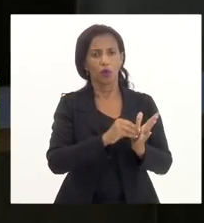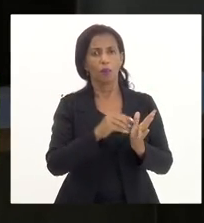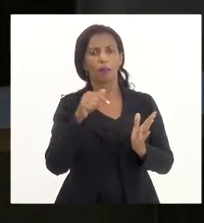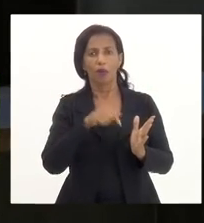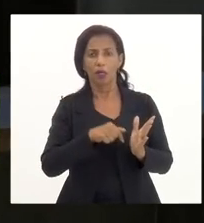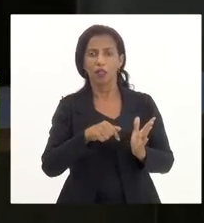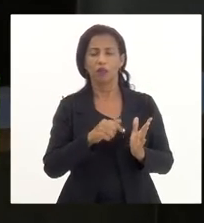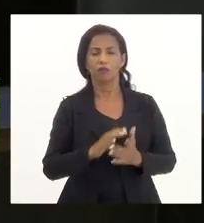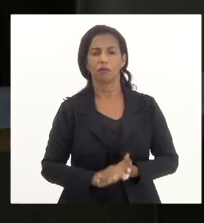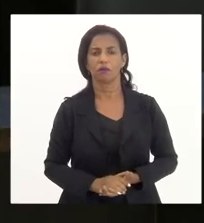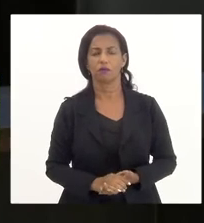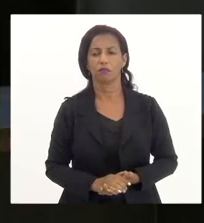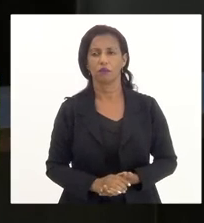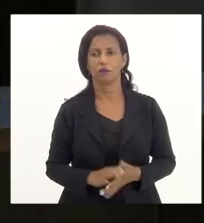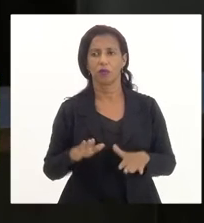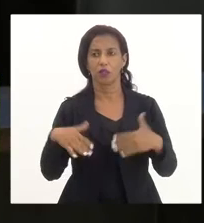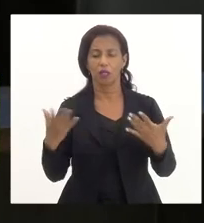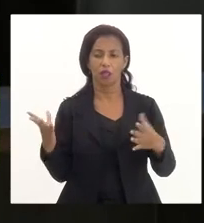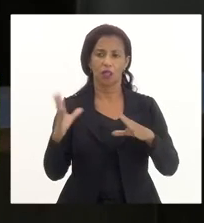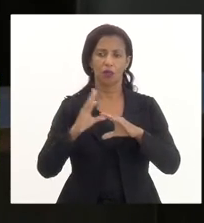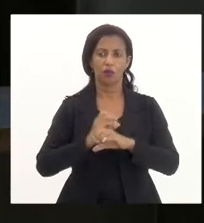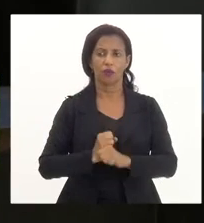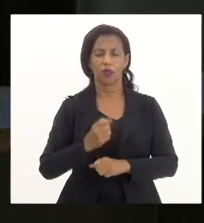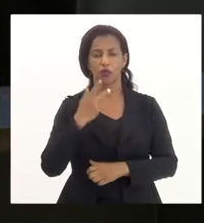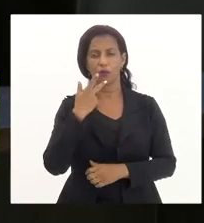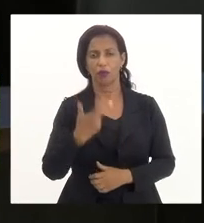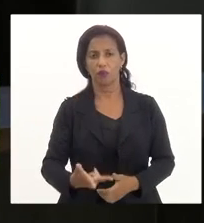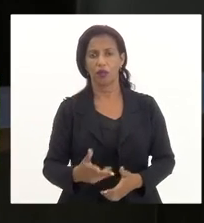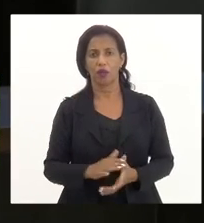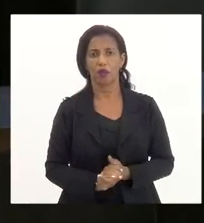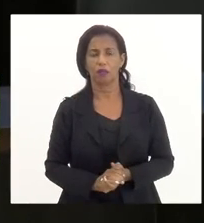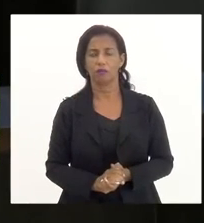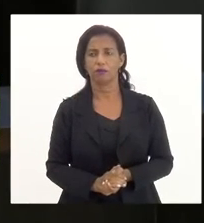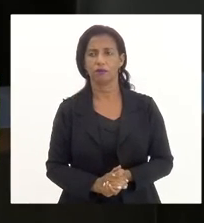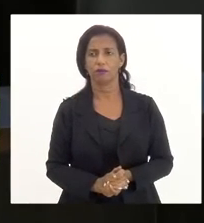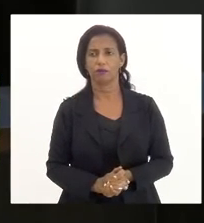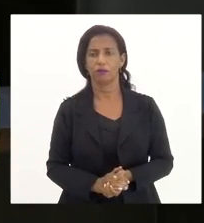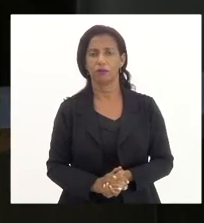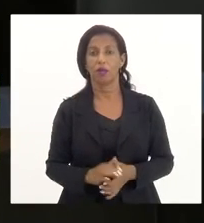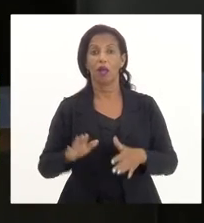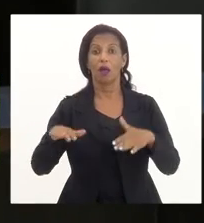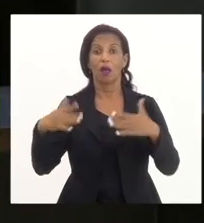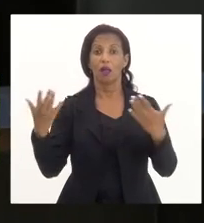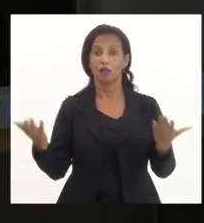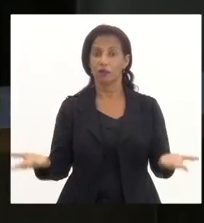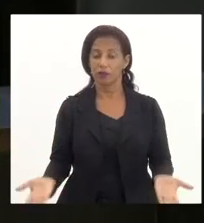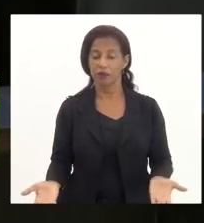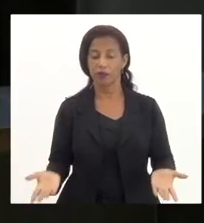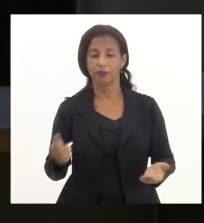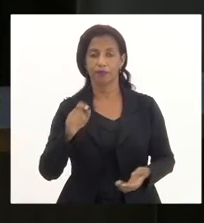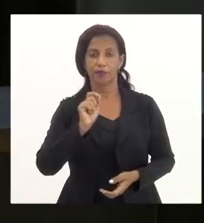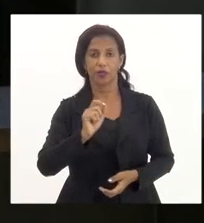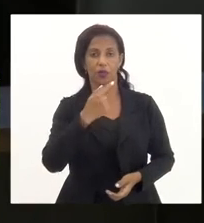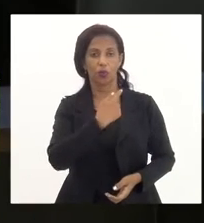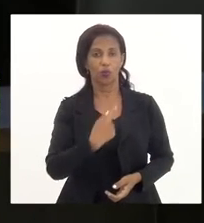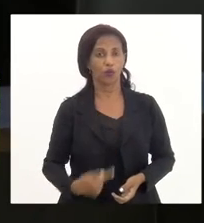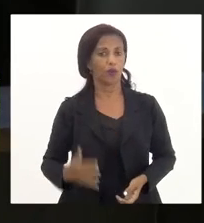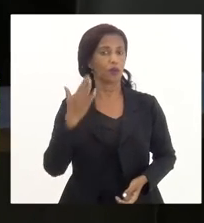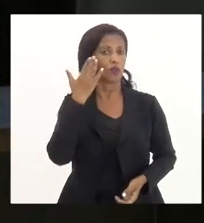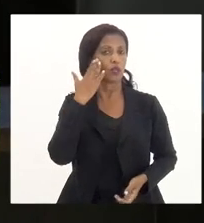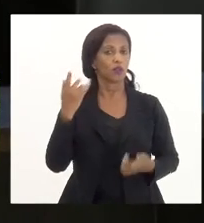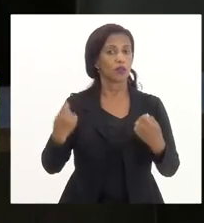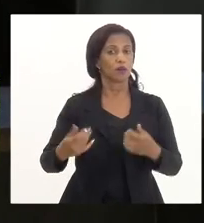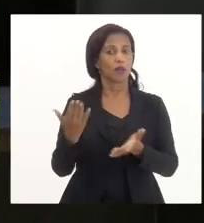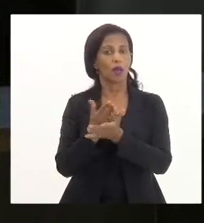que esse ponto seja incluído E aí eu fecho a minha fala é colocando a não ser que o governo